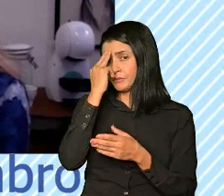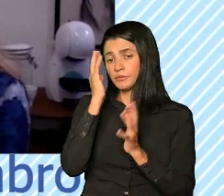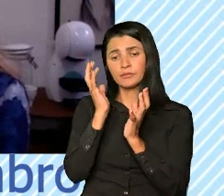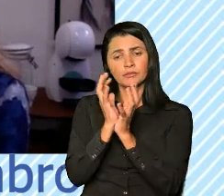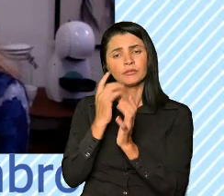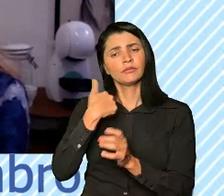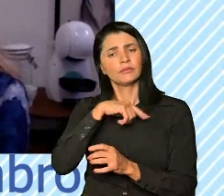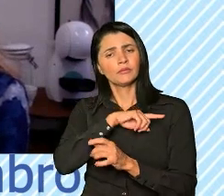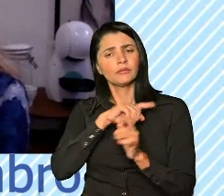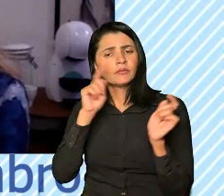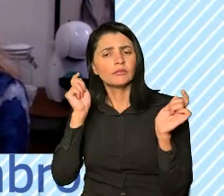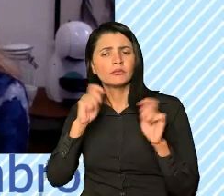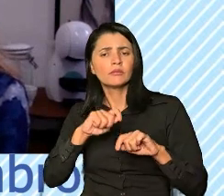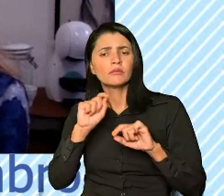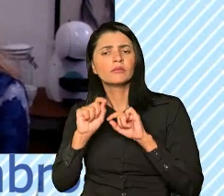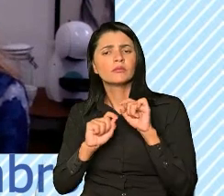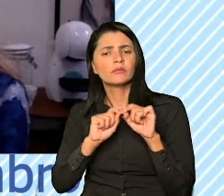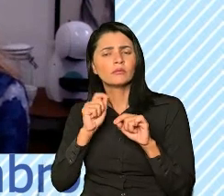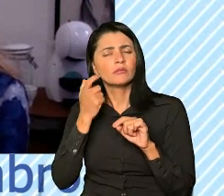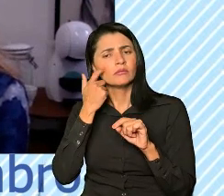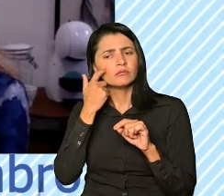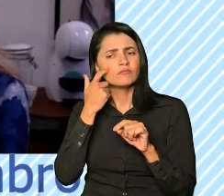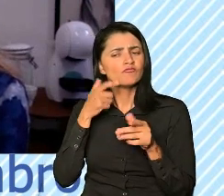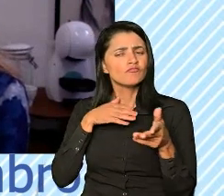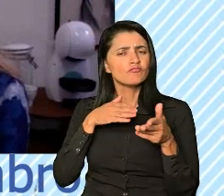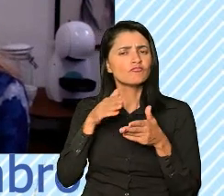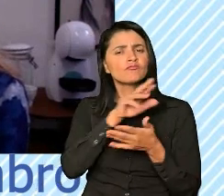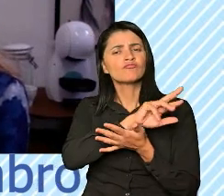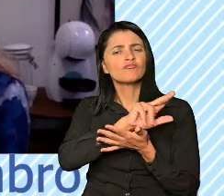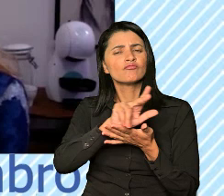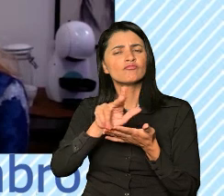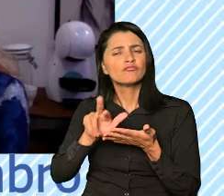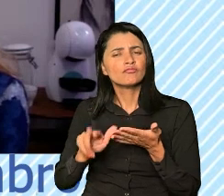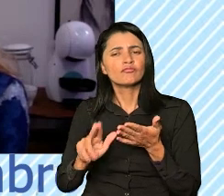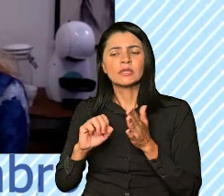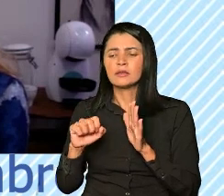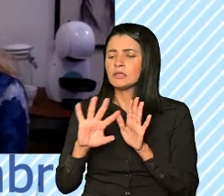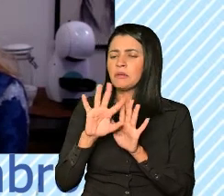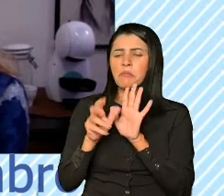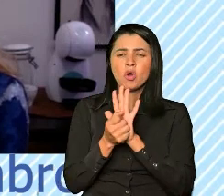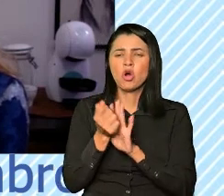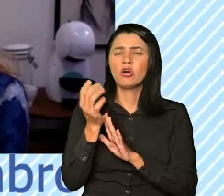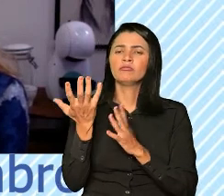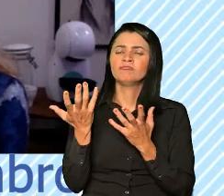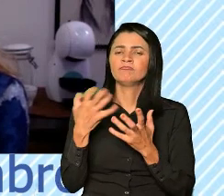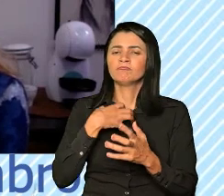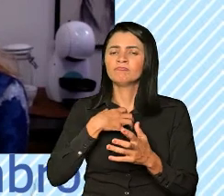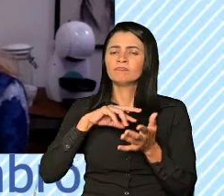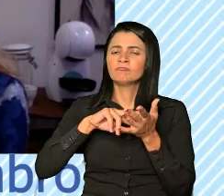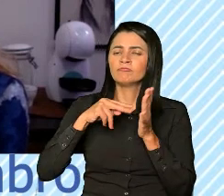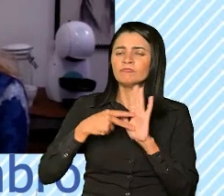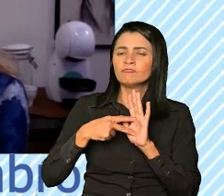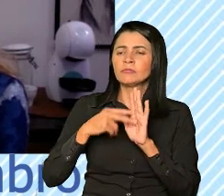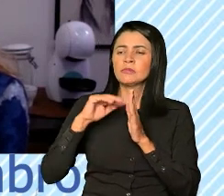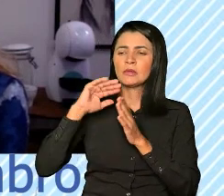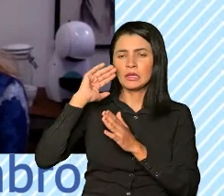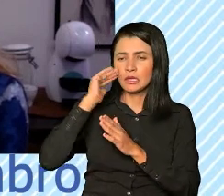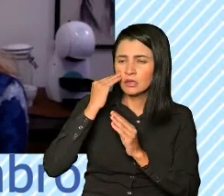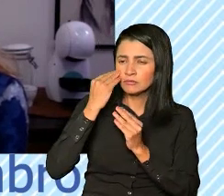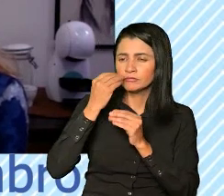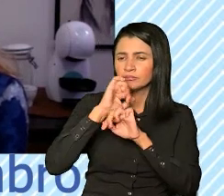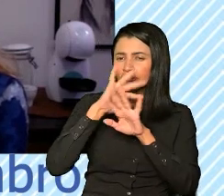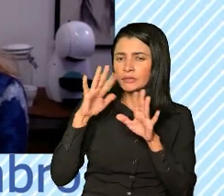é que nós somos capazes, então, de acessar um repertório simbólico, semântico, interpretativo, que nos